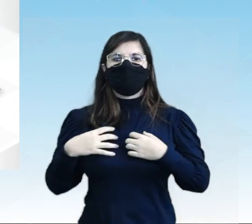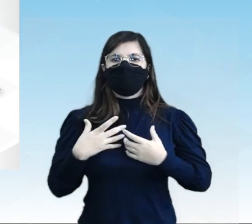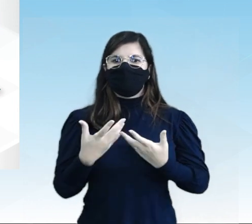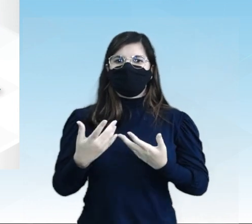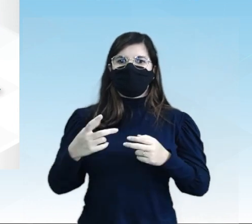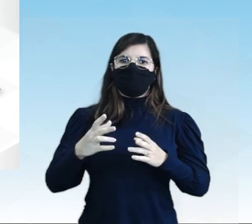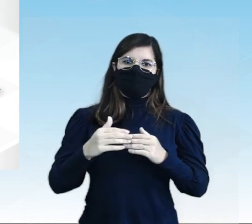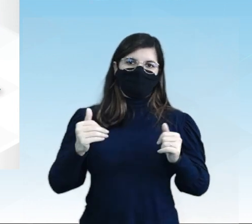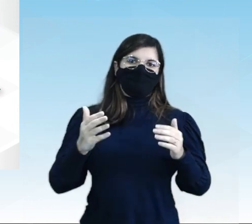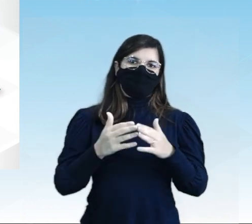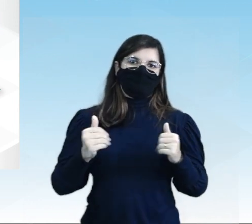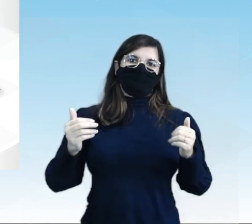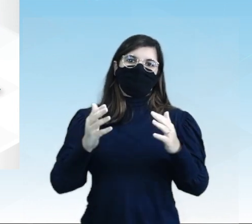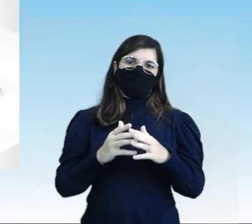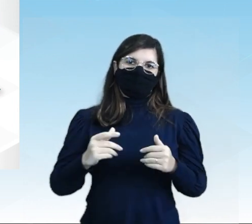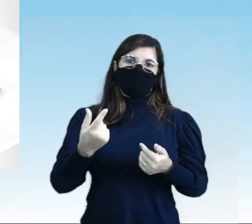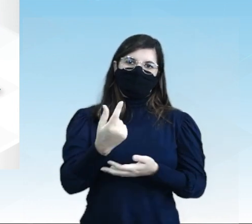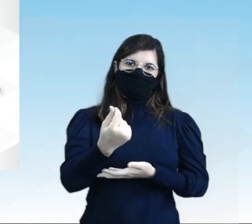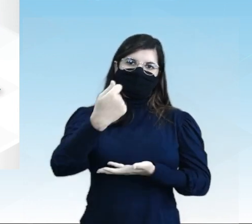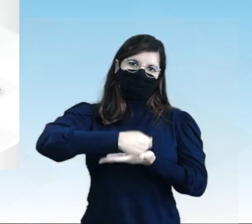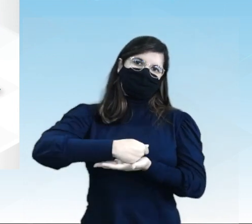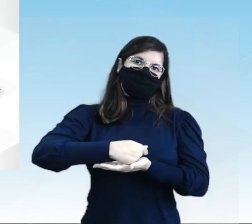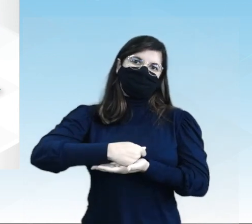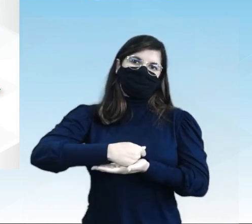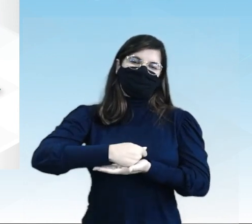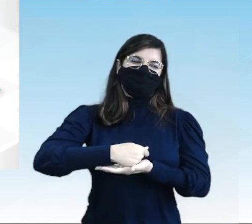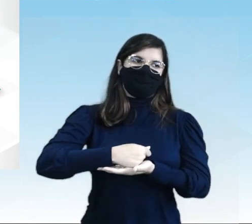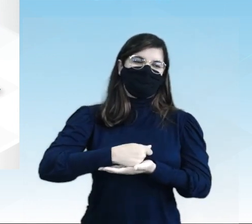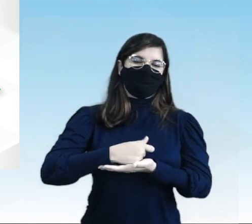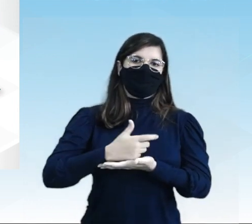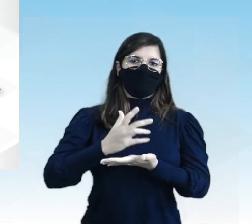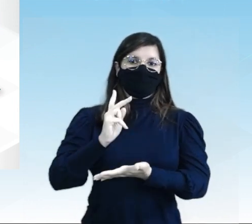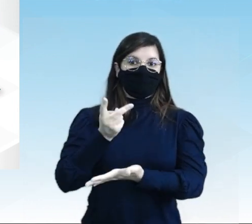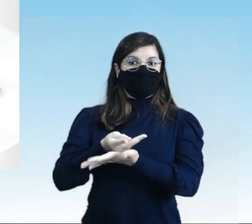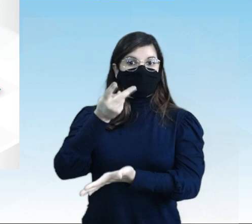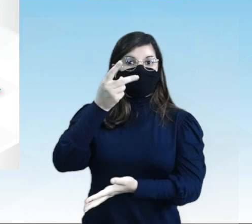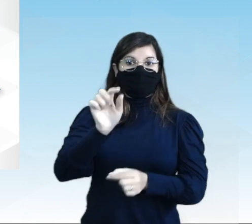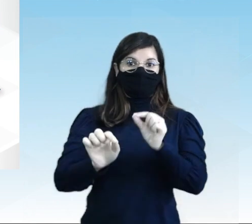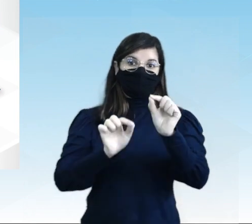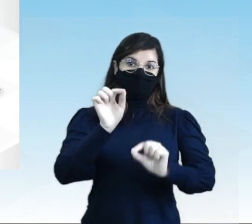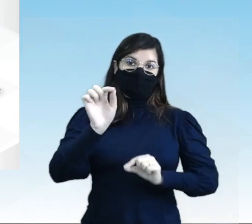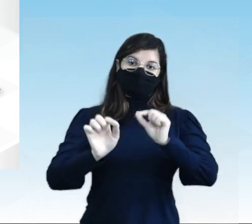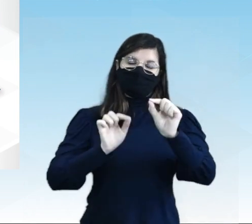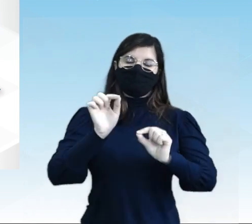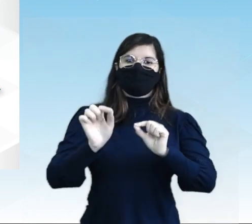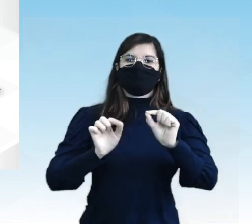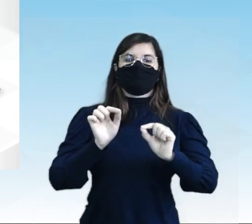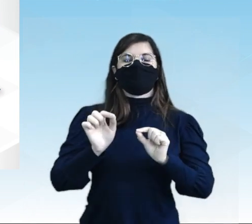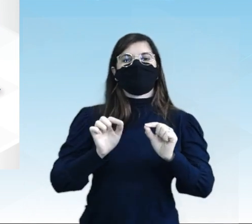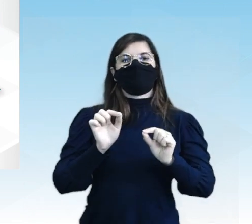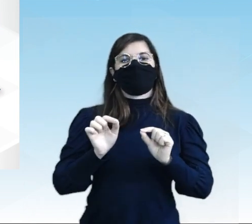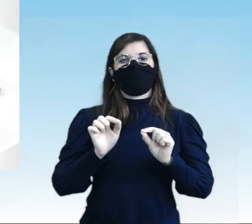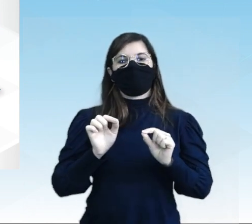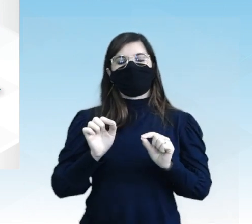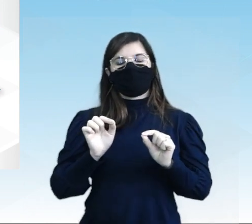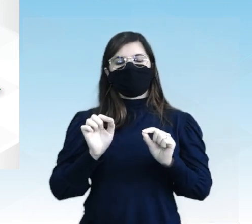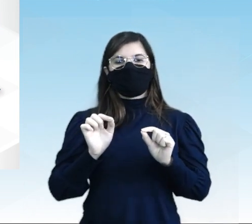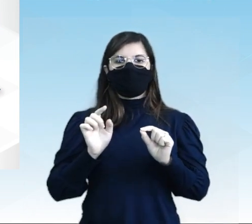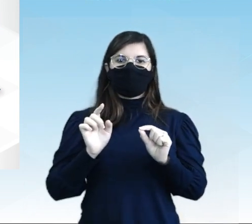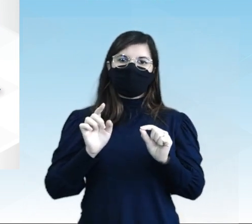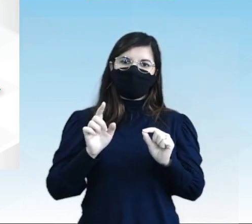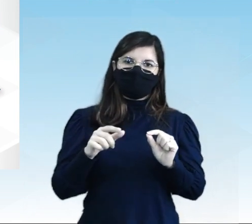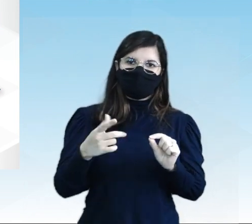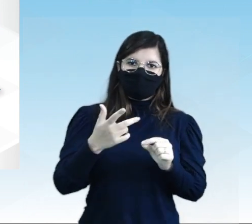grandes cobranças né então o que que vai acontecer nessa ressurreição Pernambucana né nada mais é